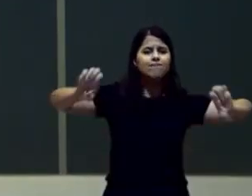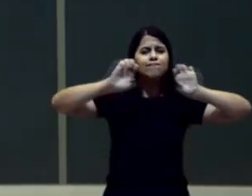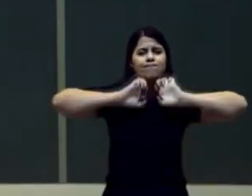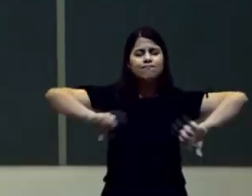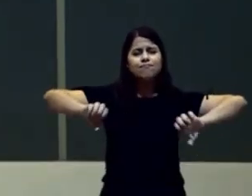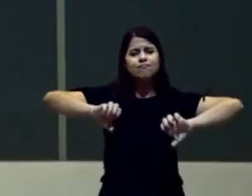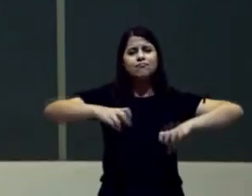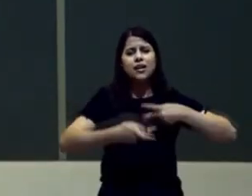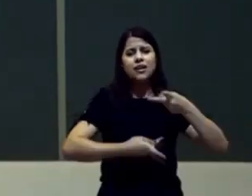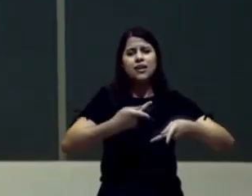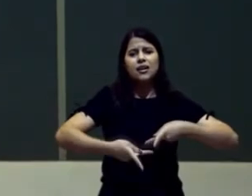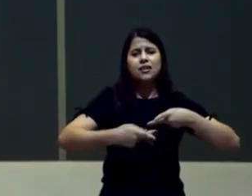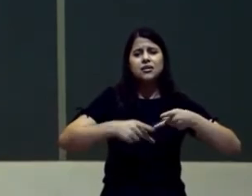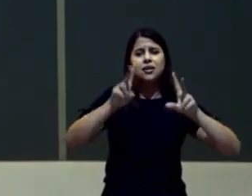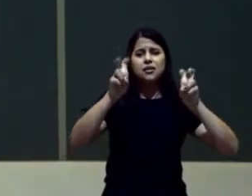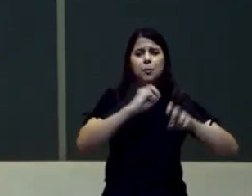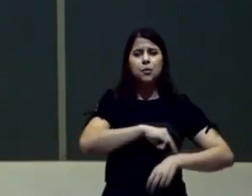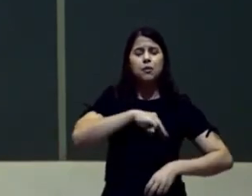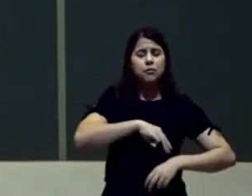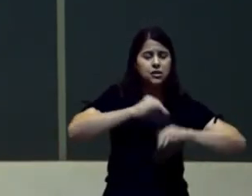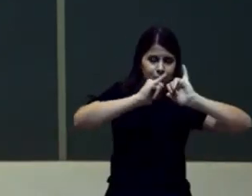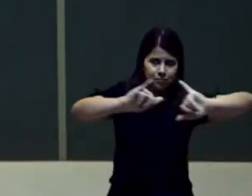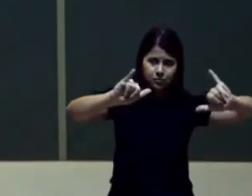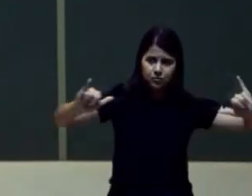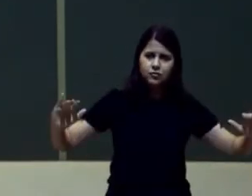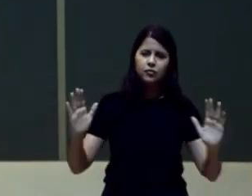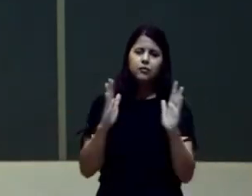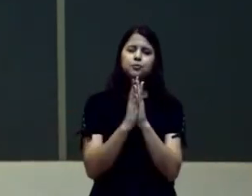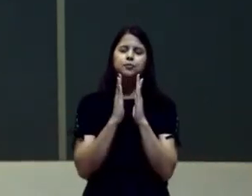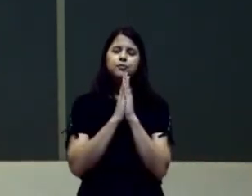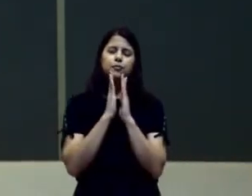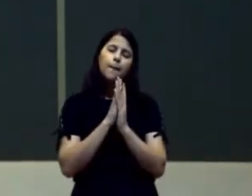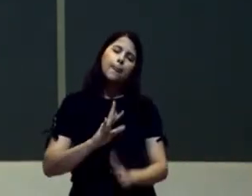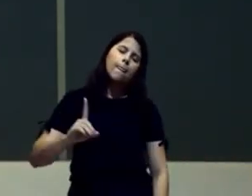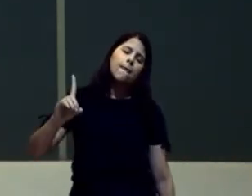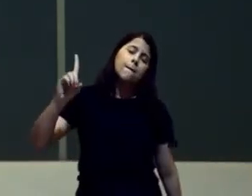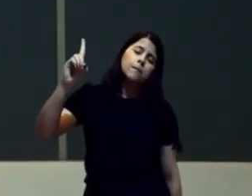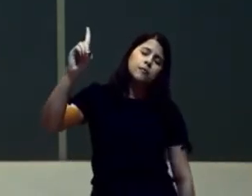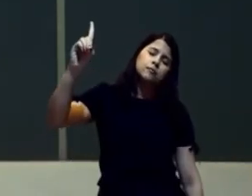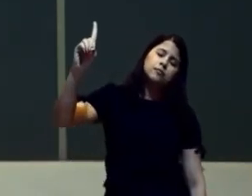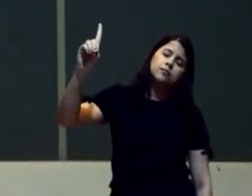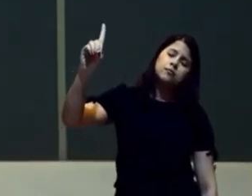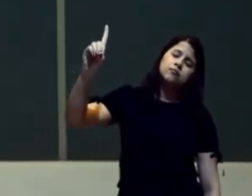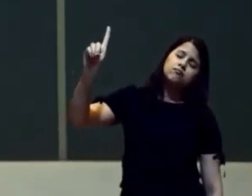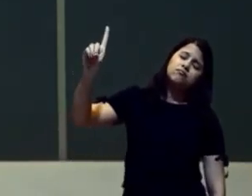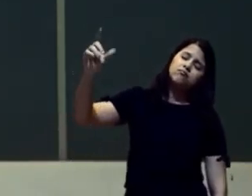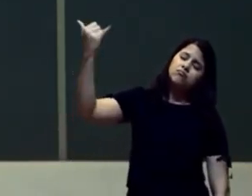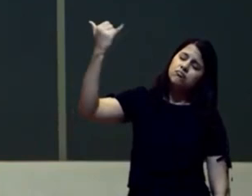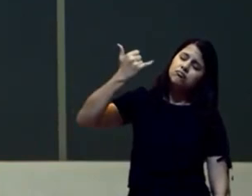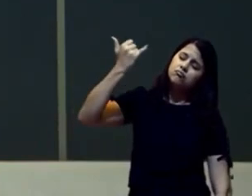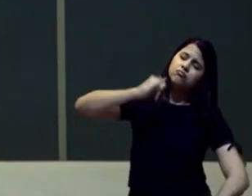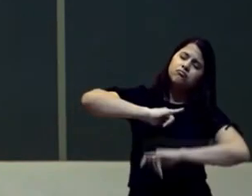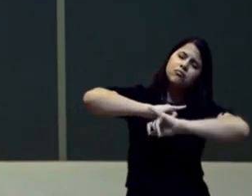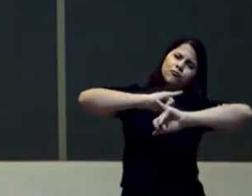transmita uma herança. Ore comigo. Deus, debaixo dessa palavra